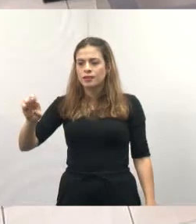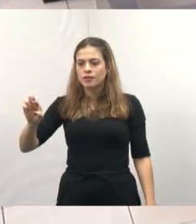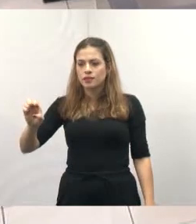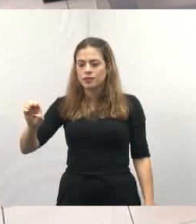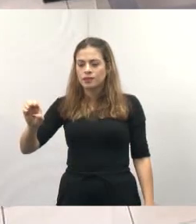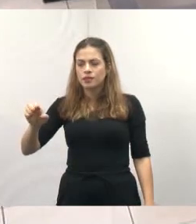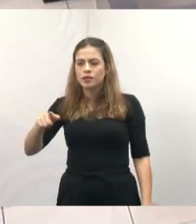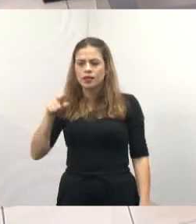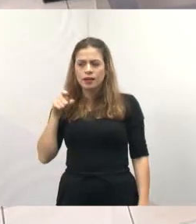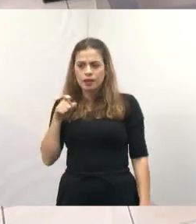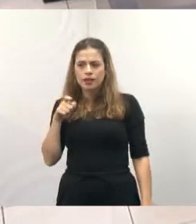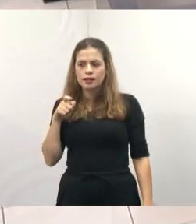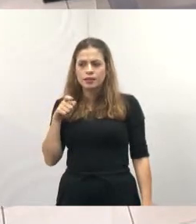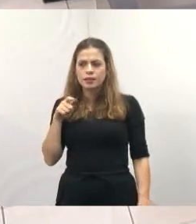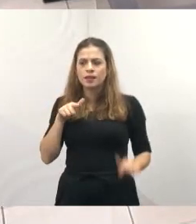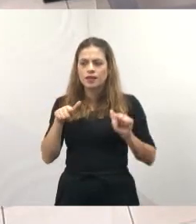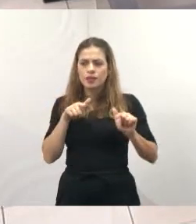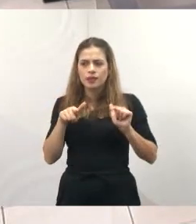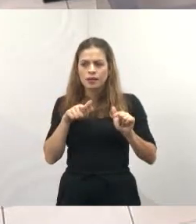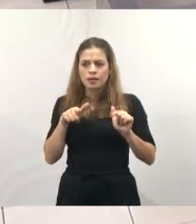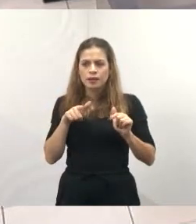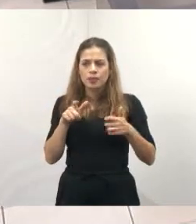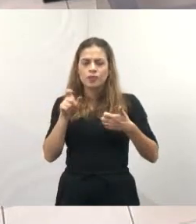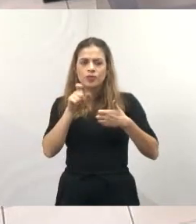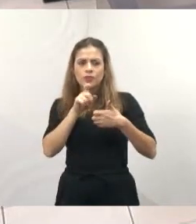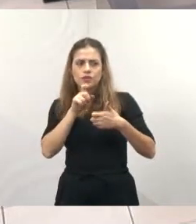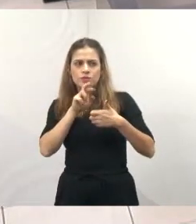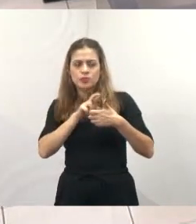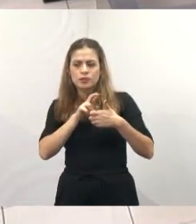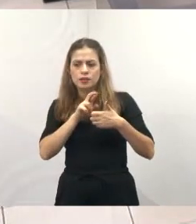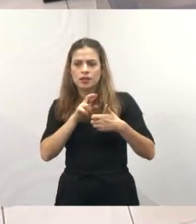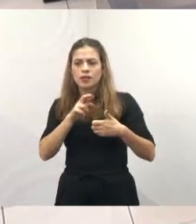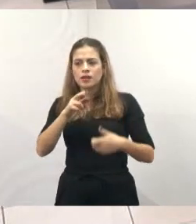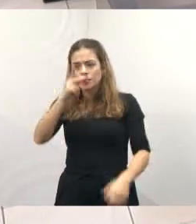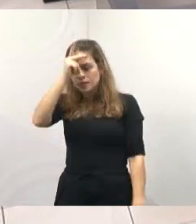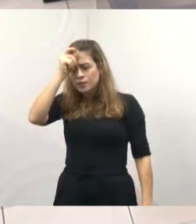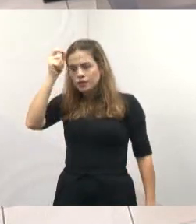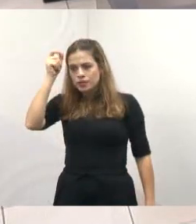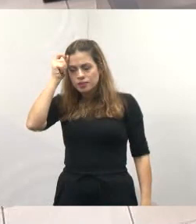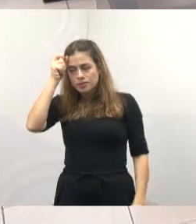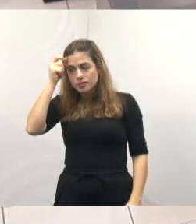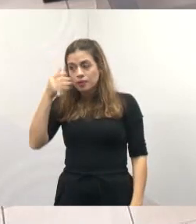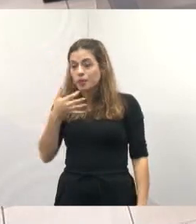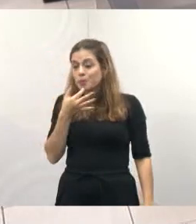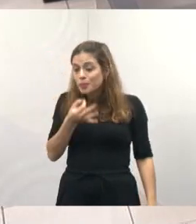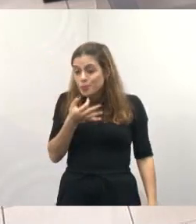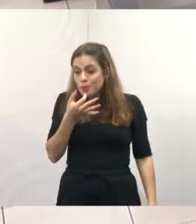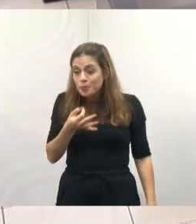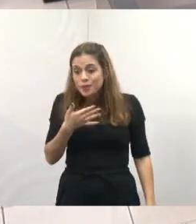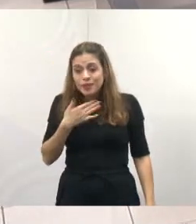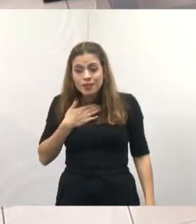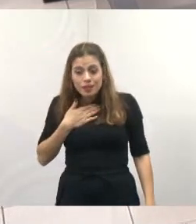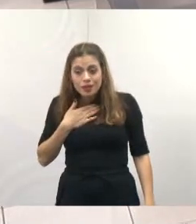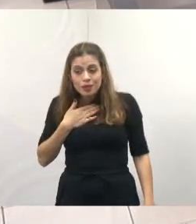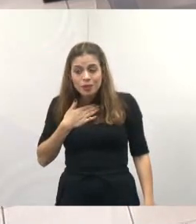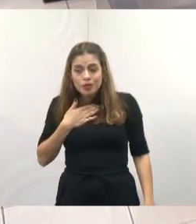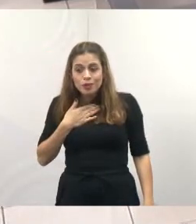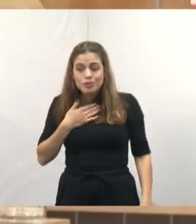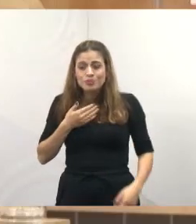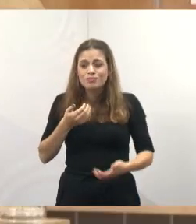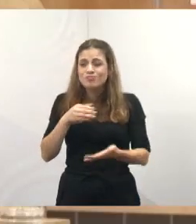da Prefeitura, na minha opinião, injustamente demitido, companheiro nosso também de